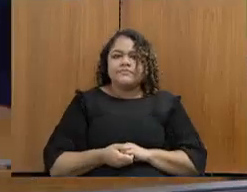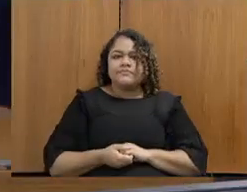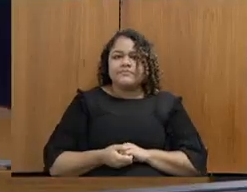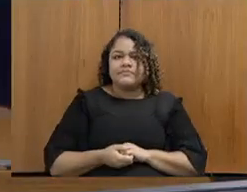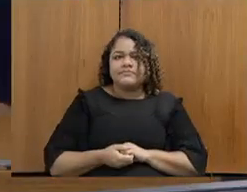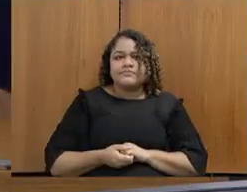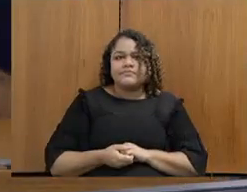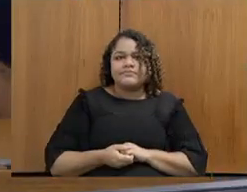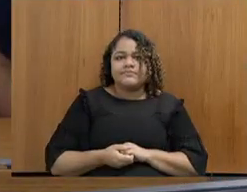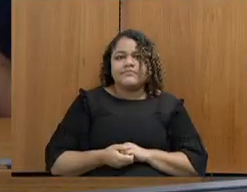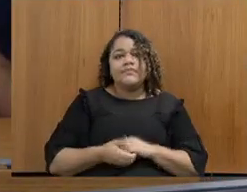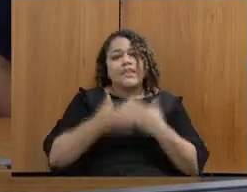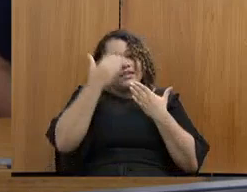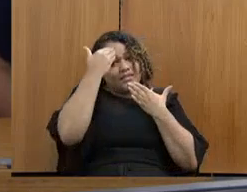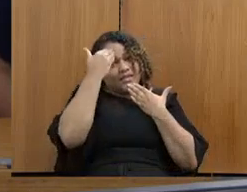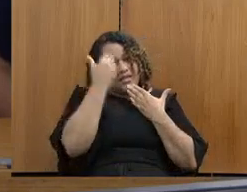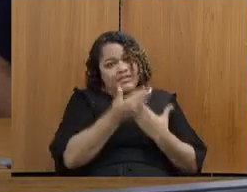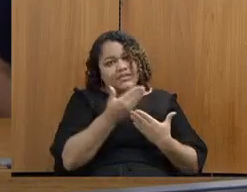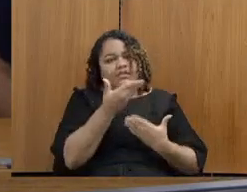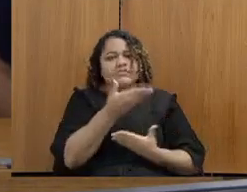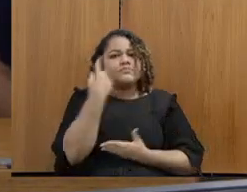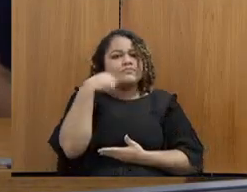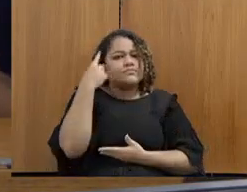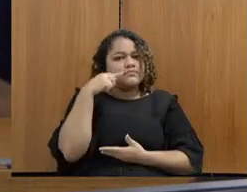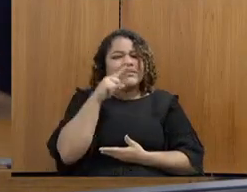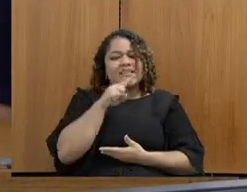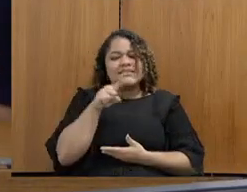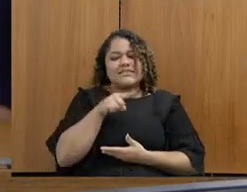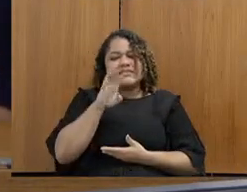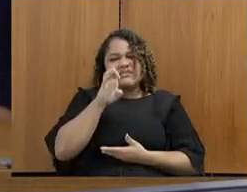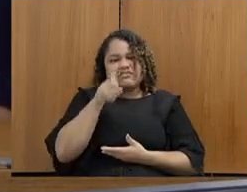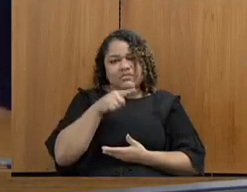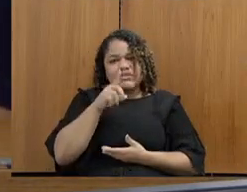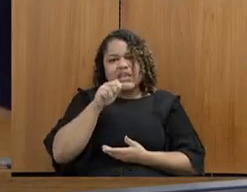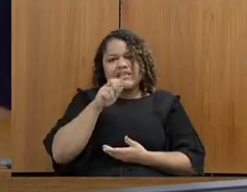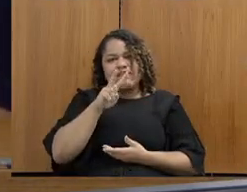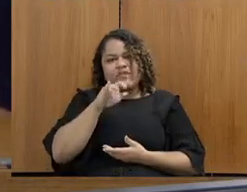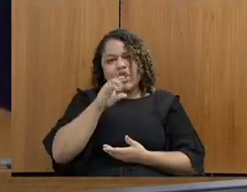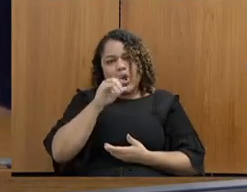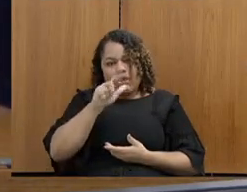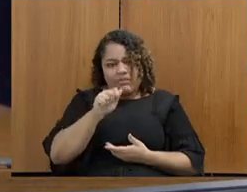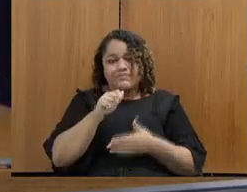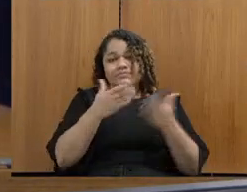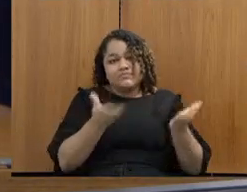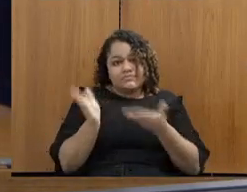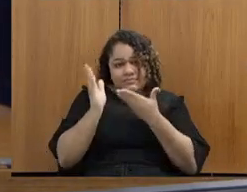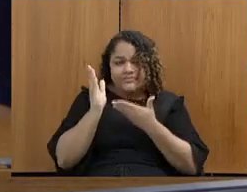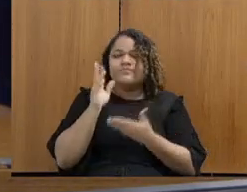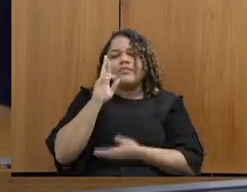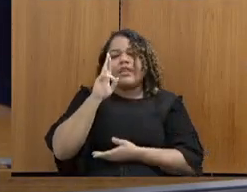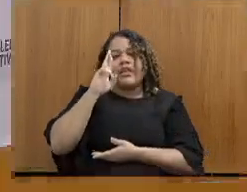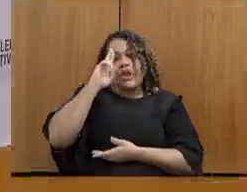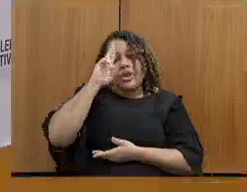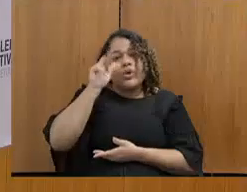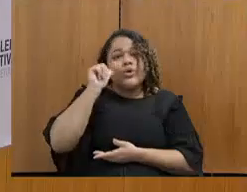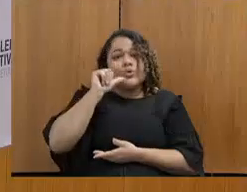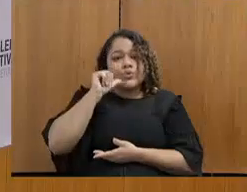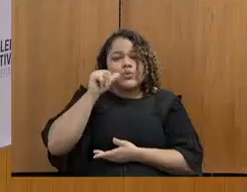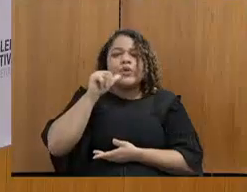agradecemos o deputado zela viola passamos a palavra a doutora Letícia para as suas considerações